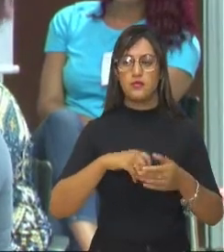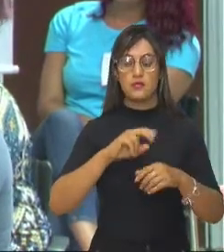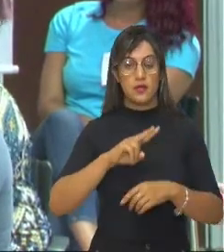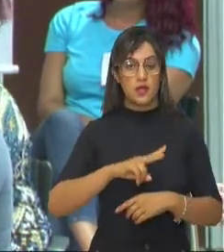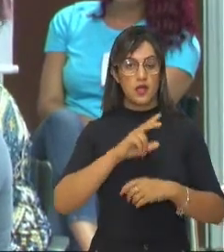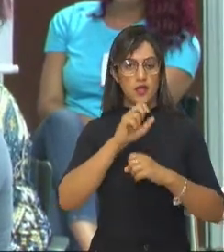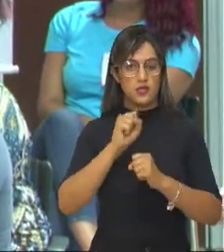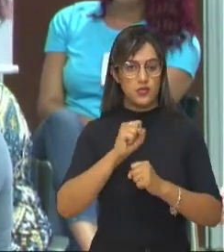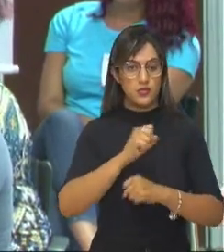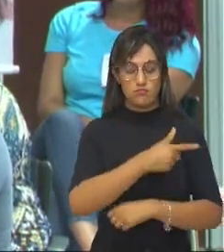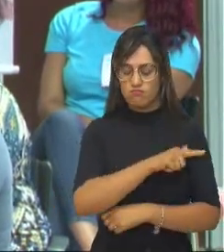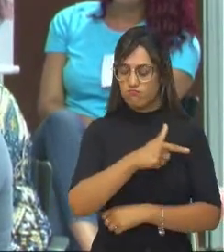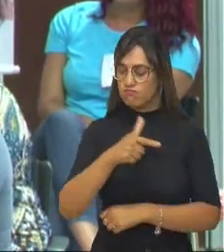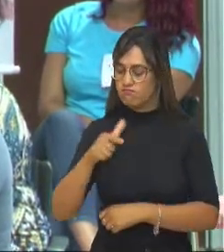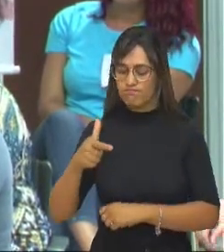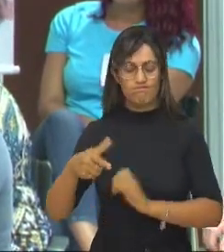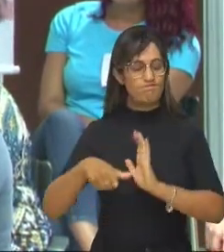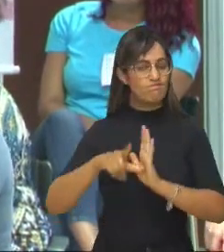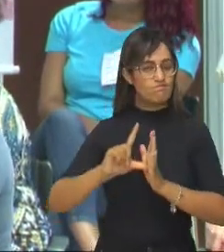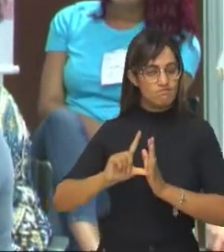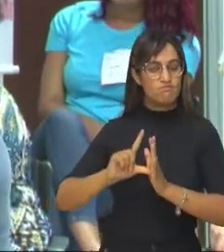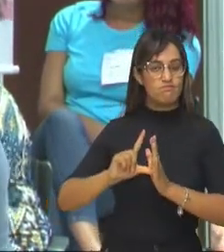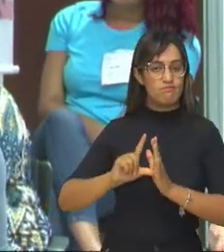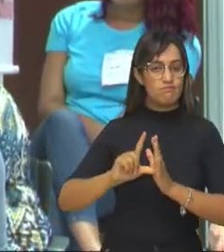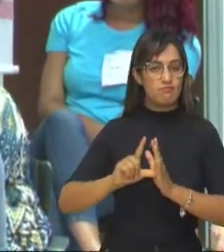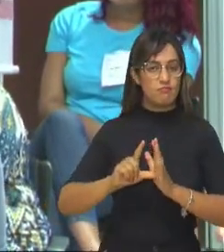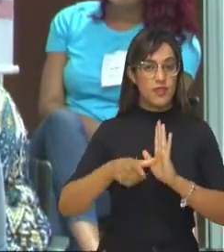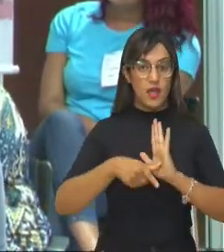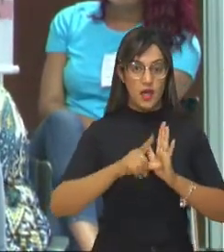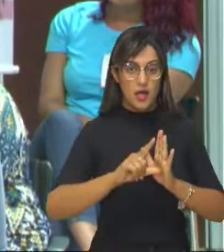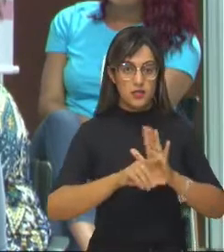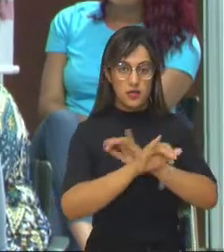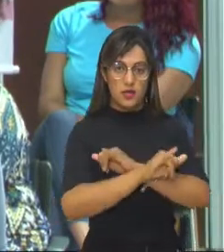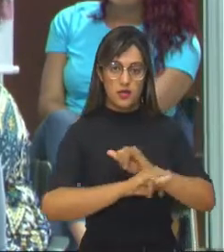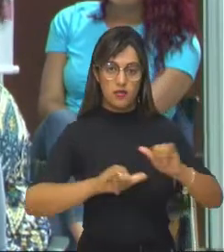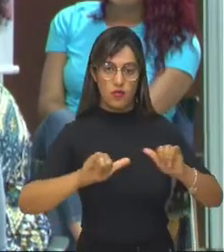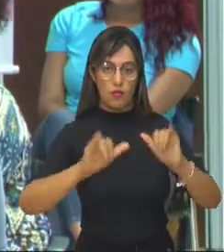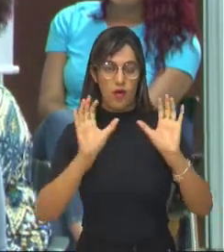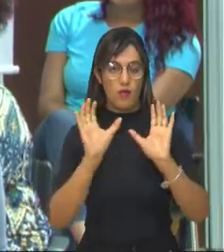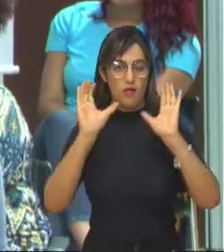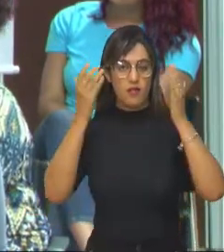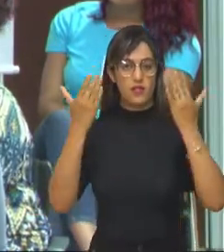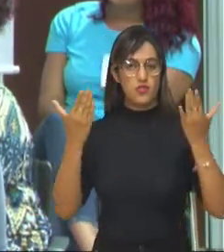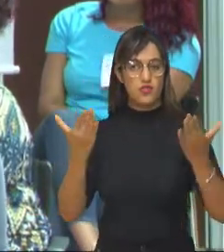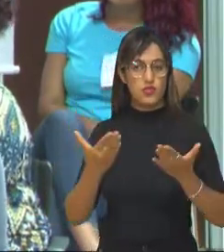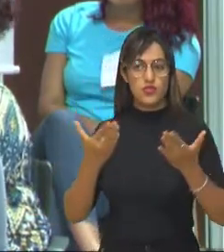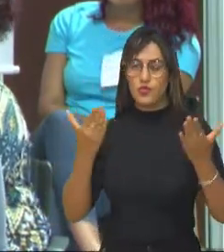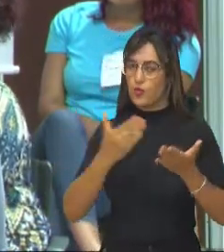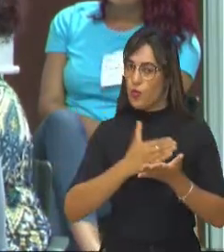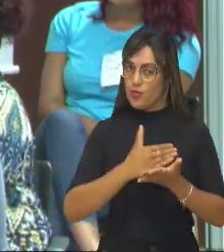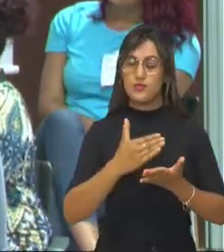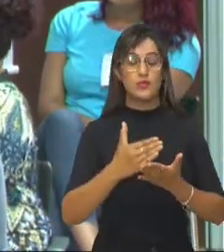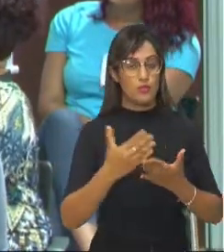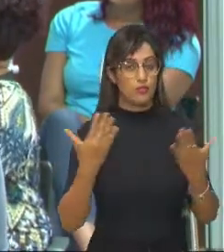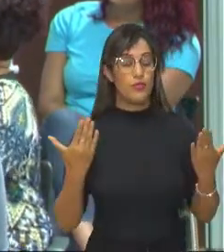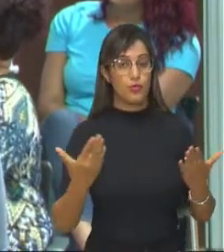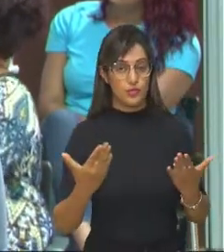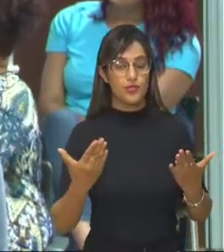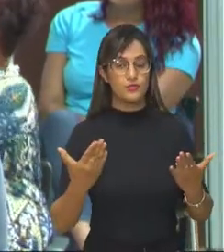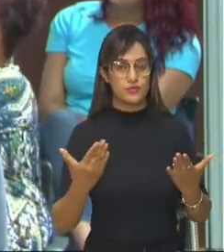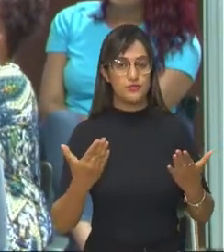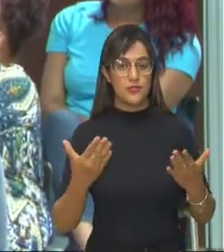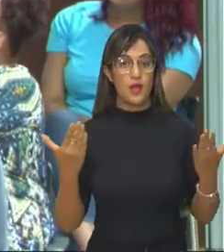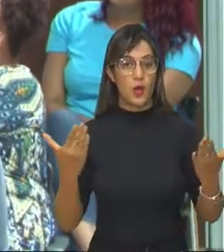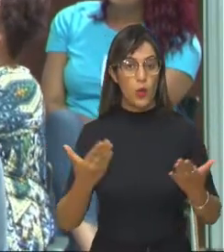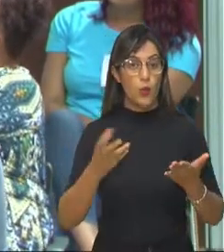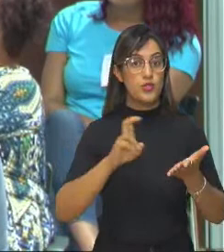então não existia. Mas antes eu quero dizer que o evento de hoje ele não começou hoje às 16 horas. Hoje